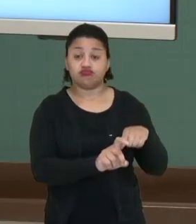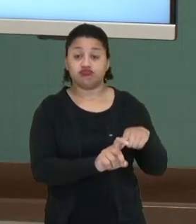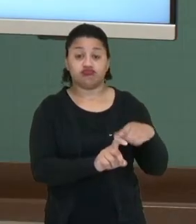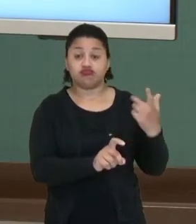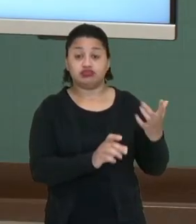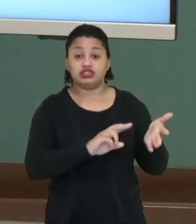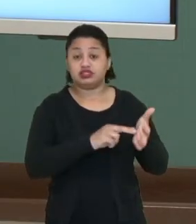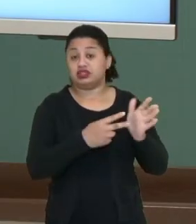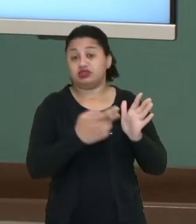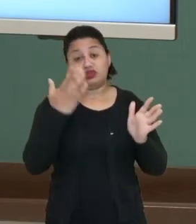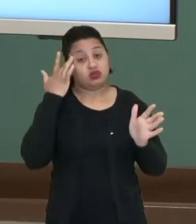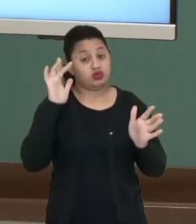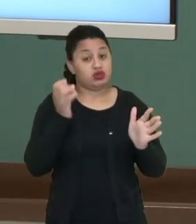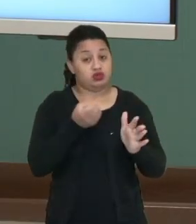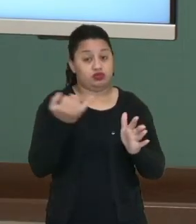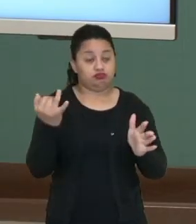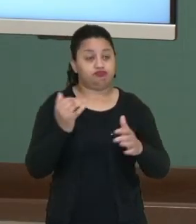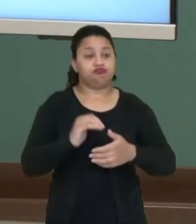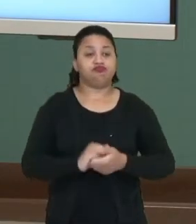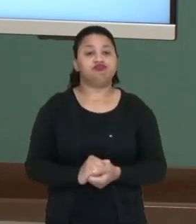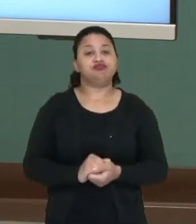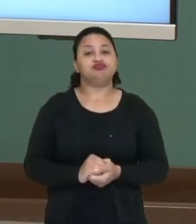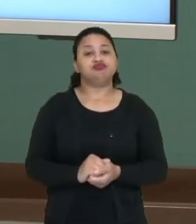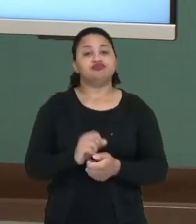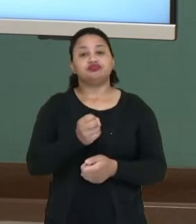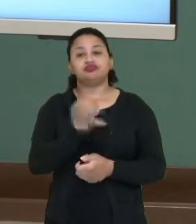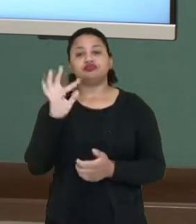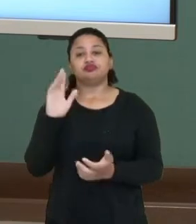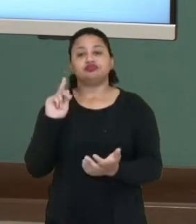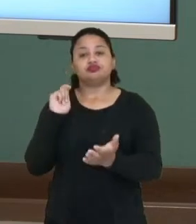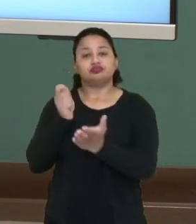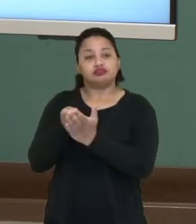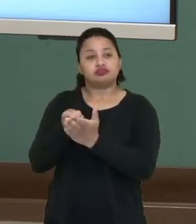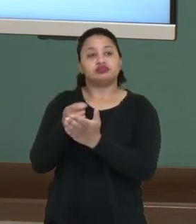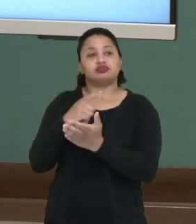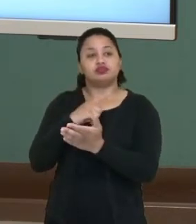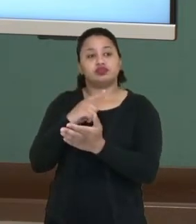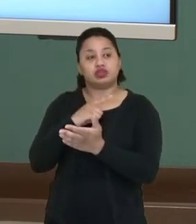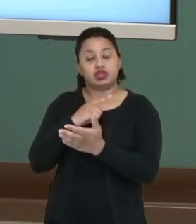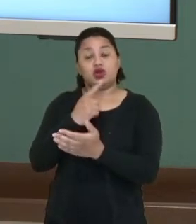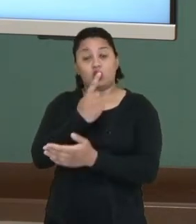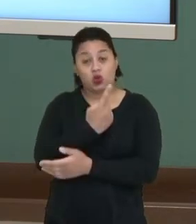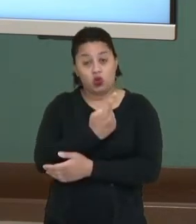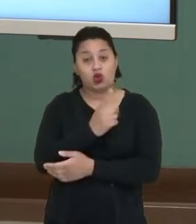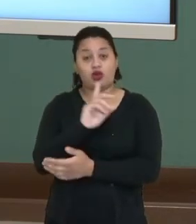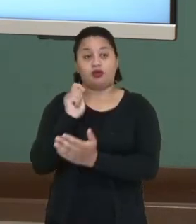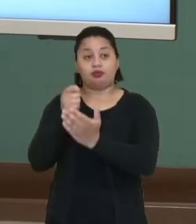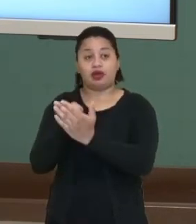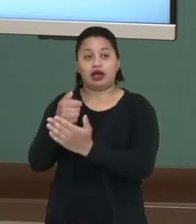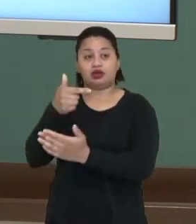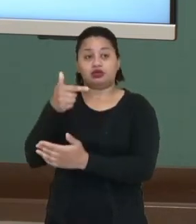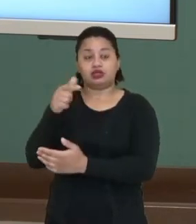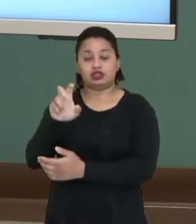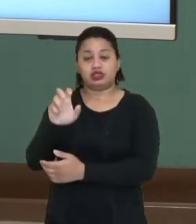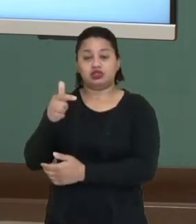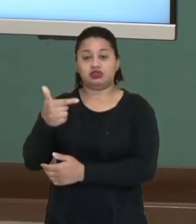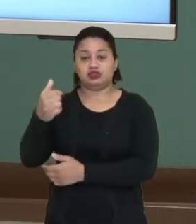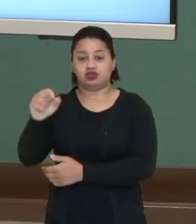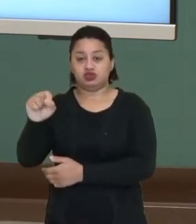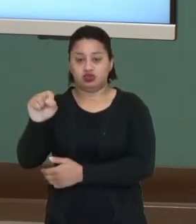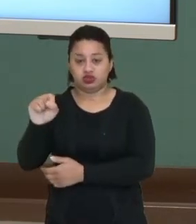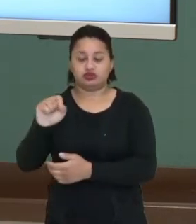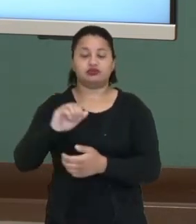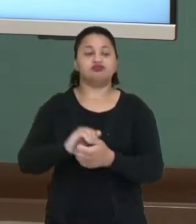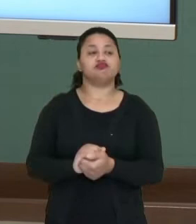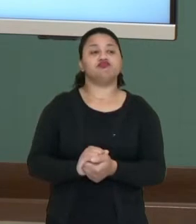quanto você vai colocar, certo? Preço a pagar, 1 litro paga 5,28. 2 litros vai